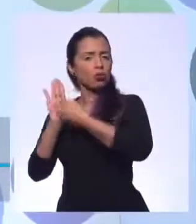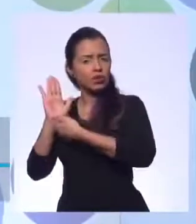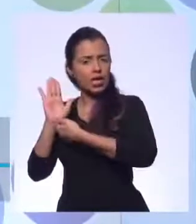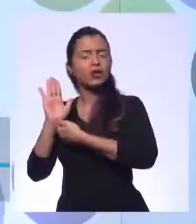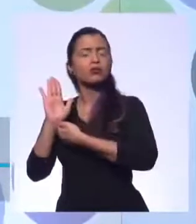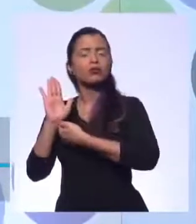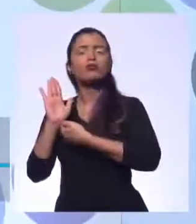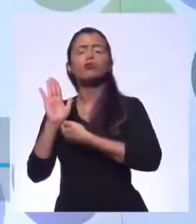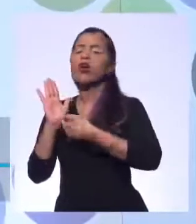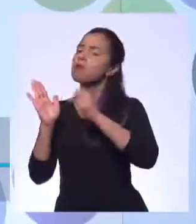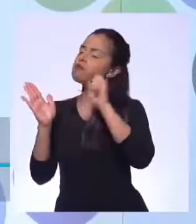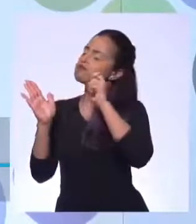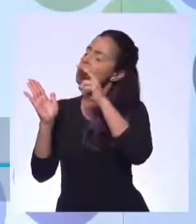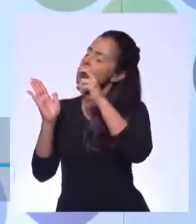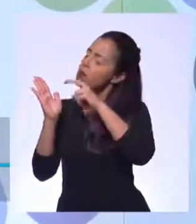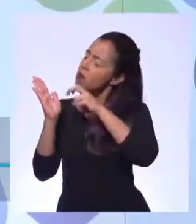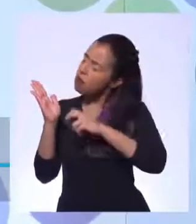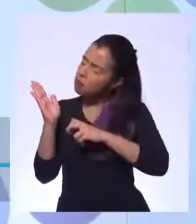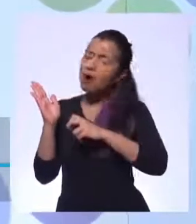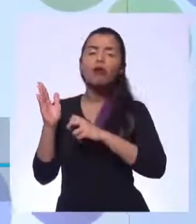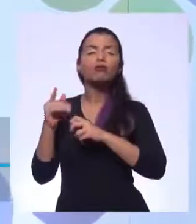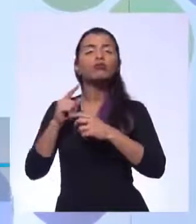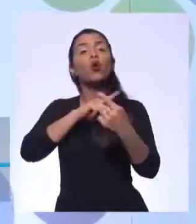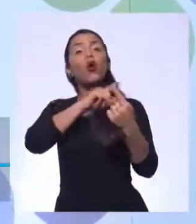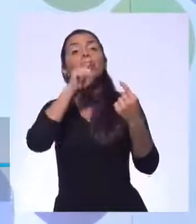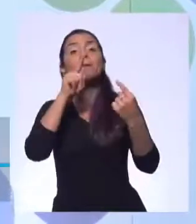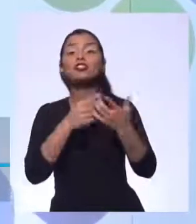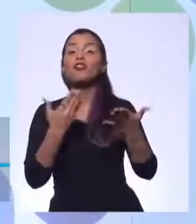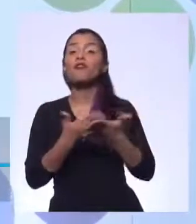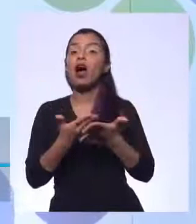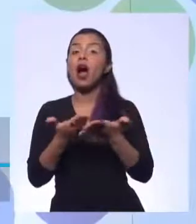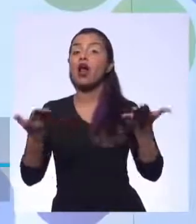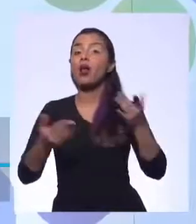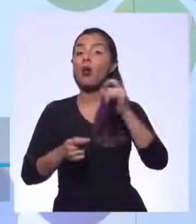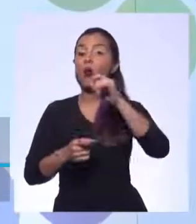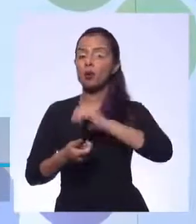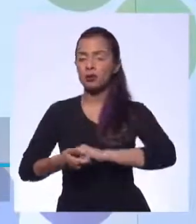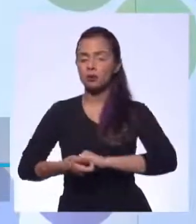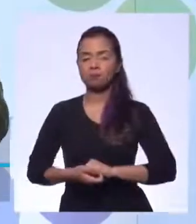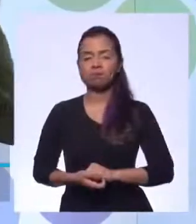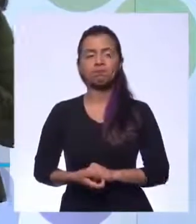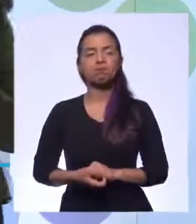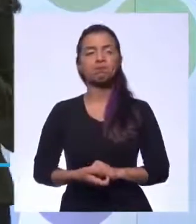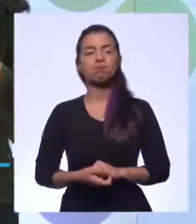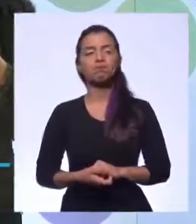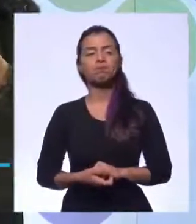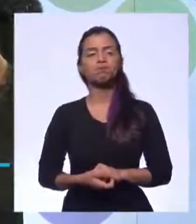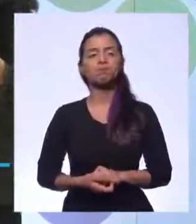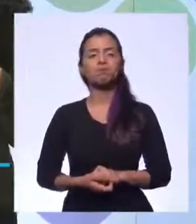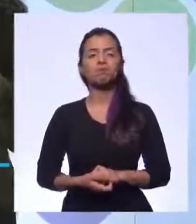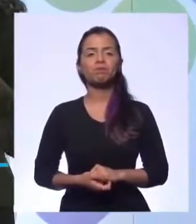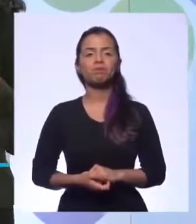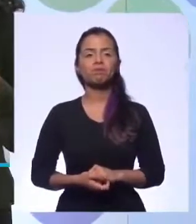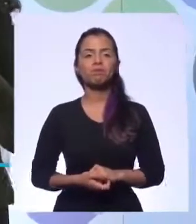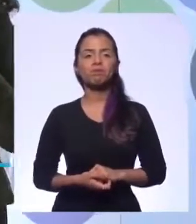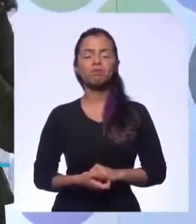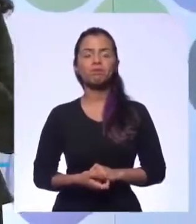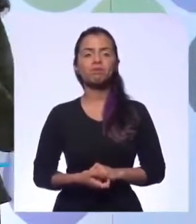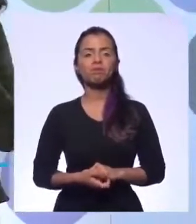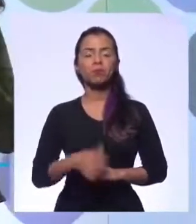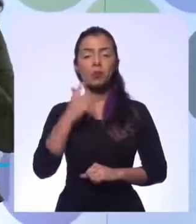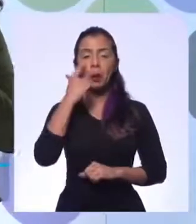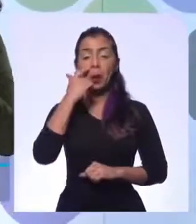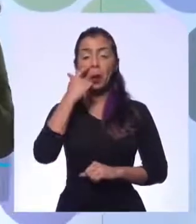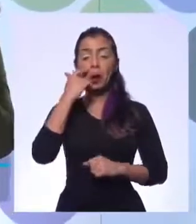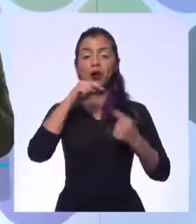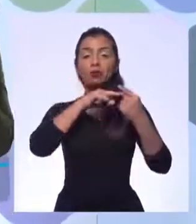os pontos gramaticais. Quais serão os objetivos da aula? Eu vou falar aqui para vocês, professores. Olha só, alunos, nossos